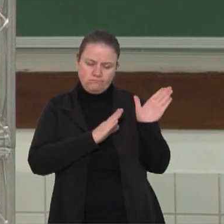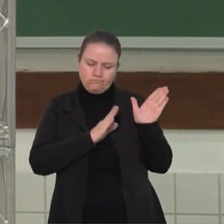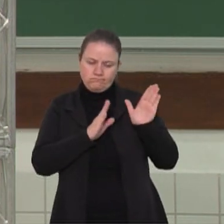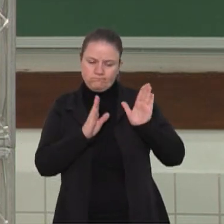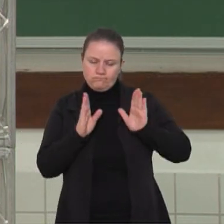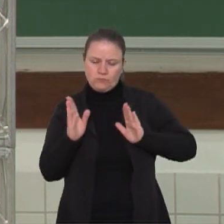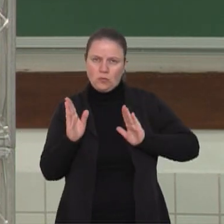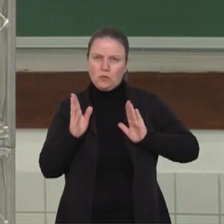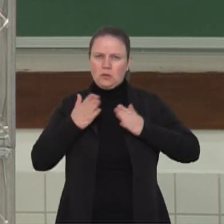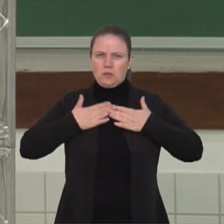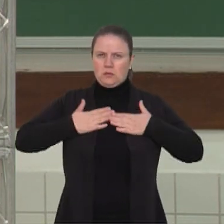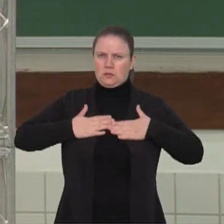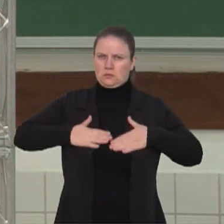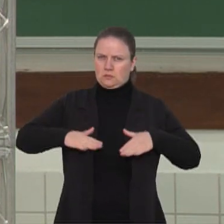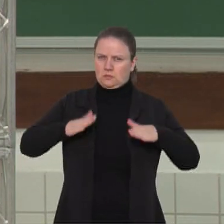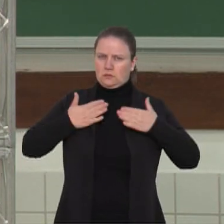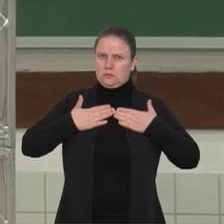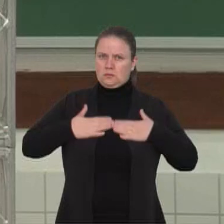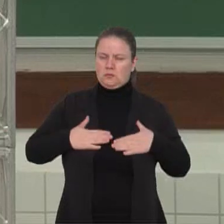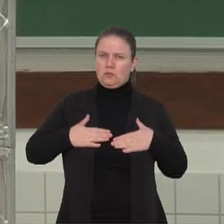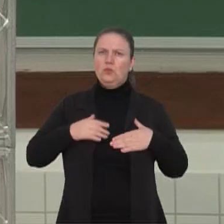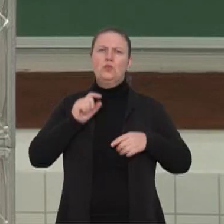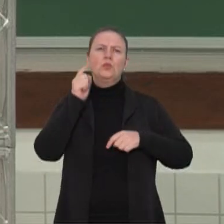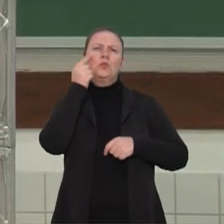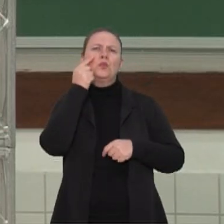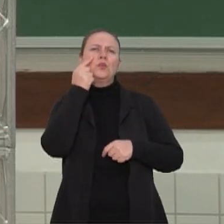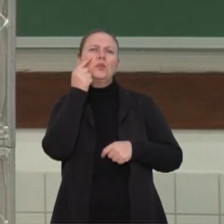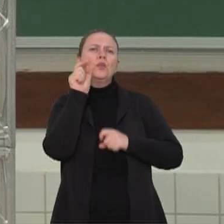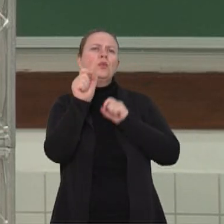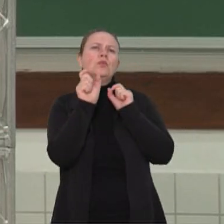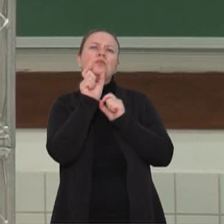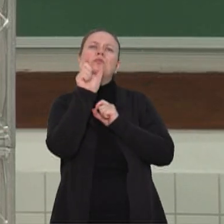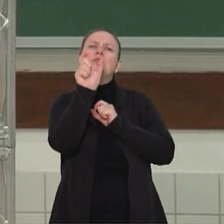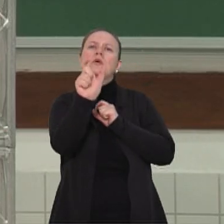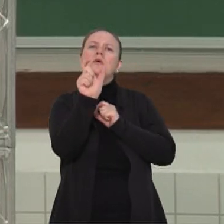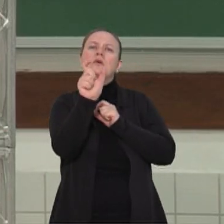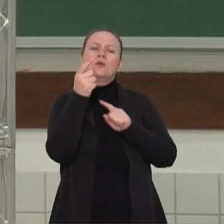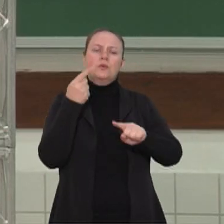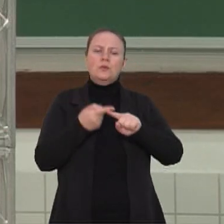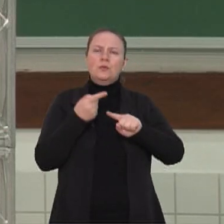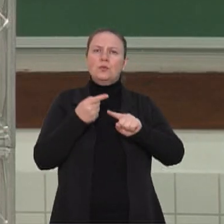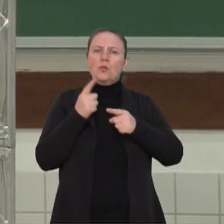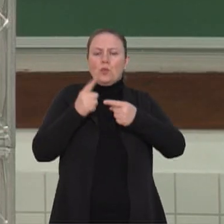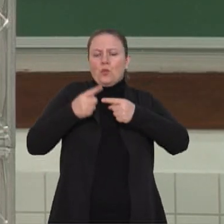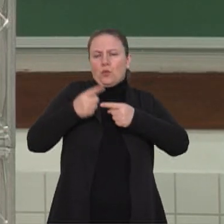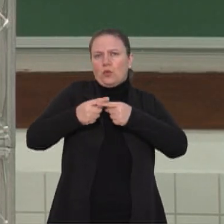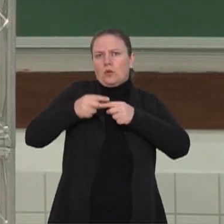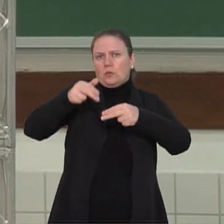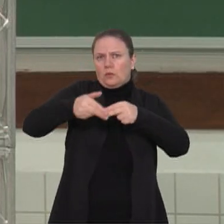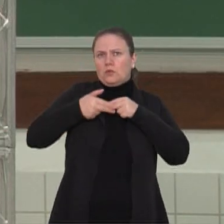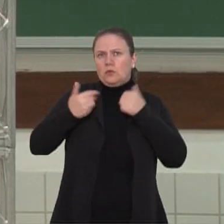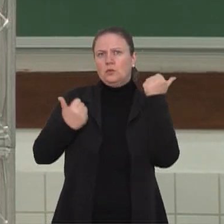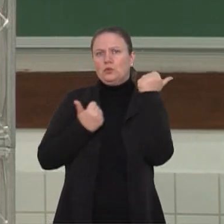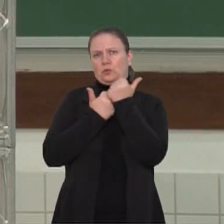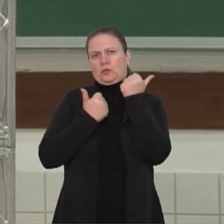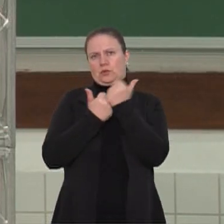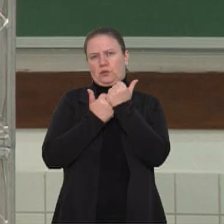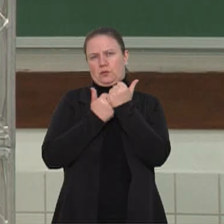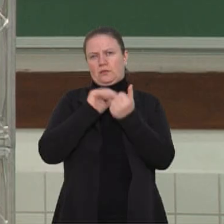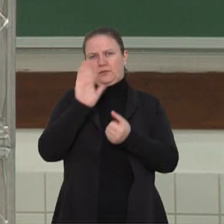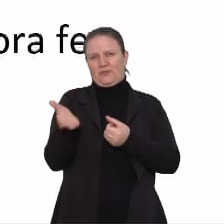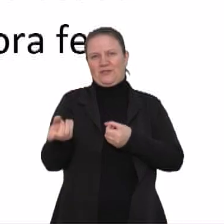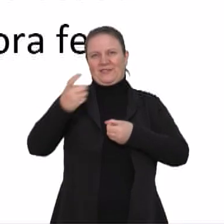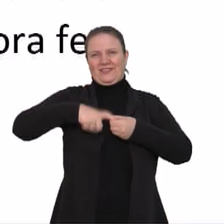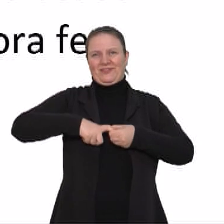do texto com bastante calma e vejam qual palavra e por que foi substituída. Tudo bem? Já voltamos